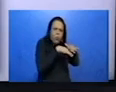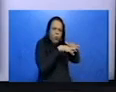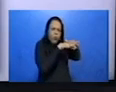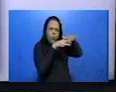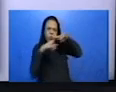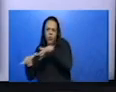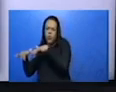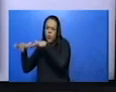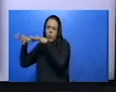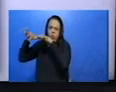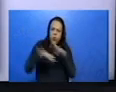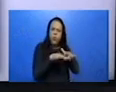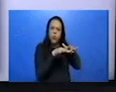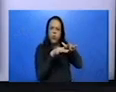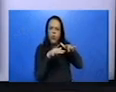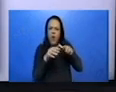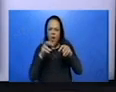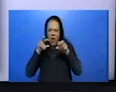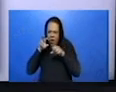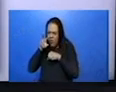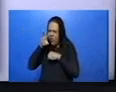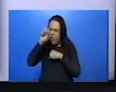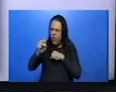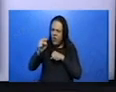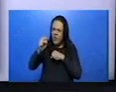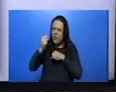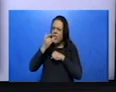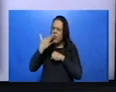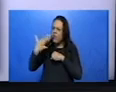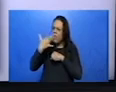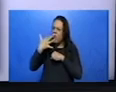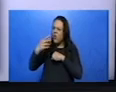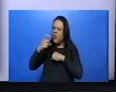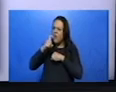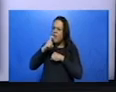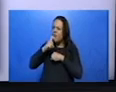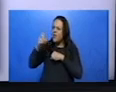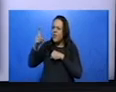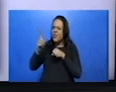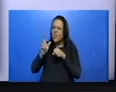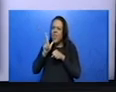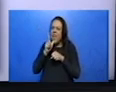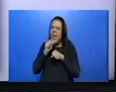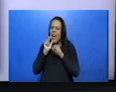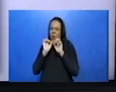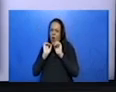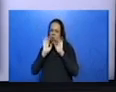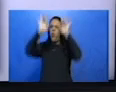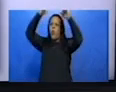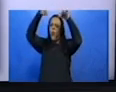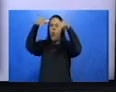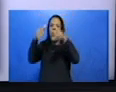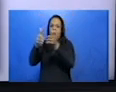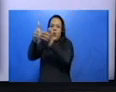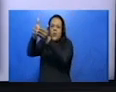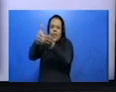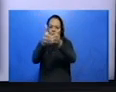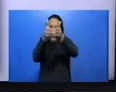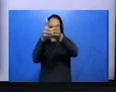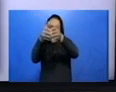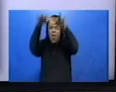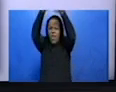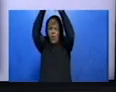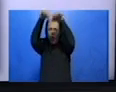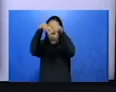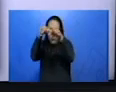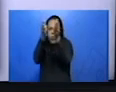tem uma forte cor fosforescente e jorra enormes trombas d'água. Afunda os navios com sua força